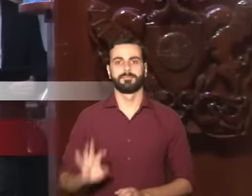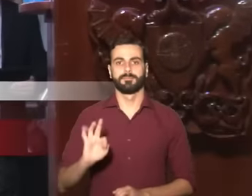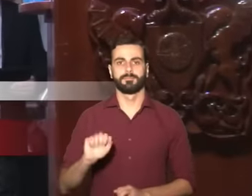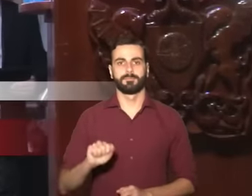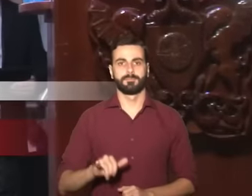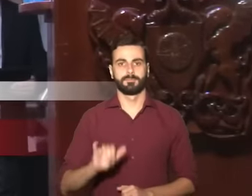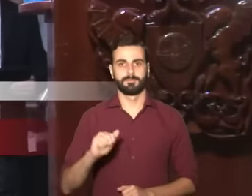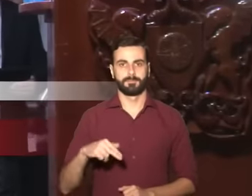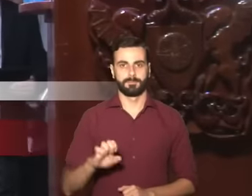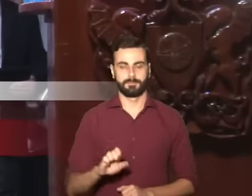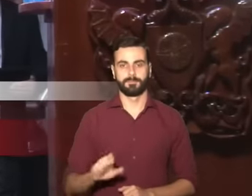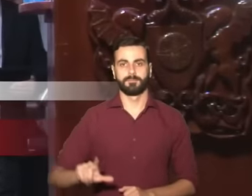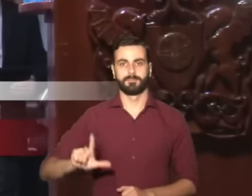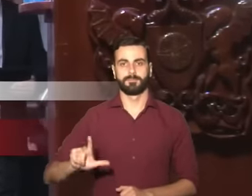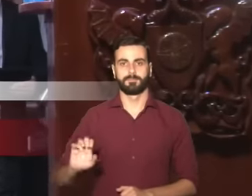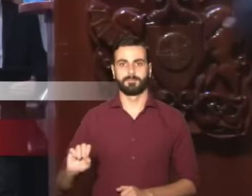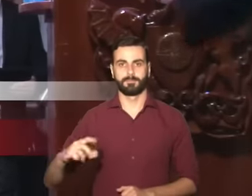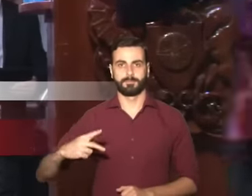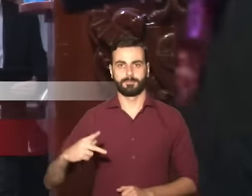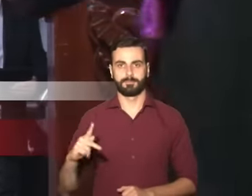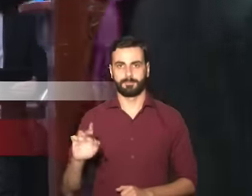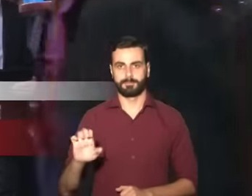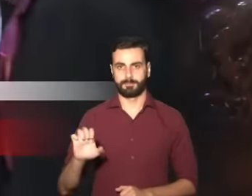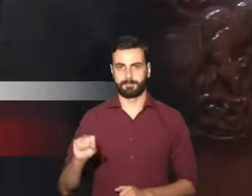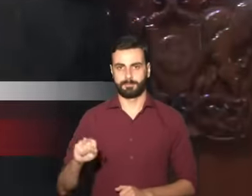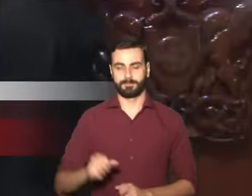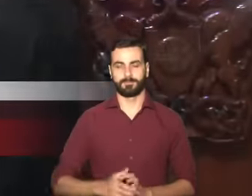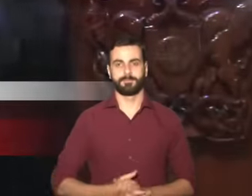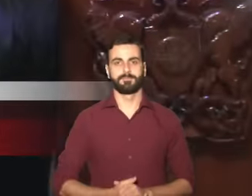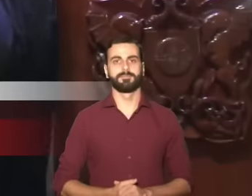Tayane Lopes de Freitas.